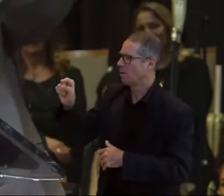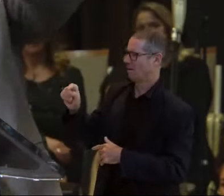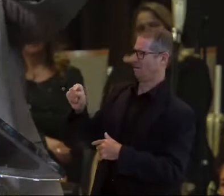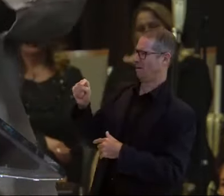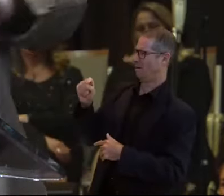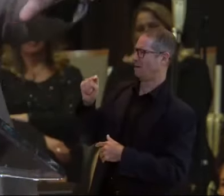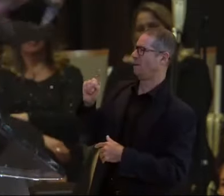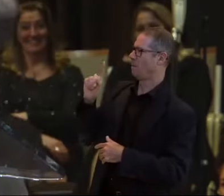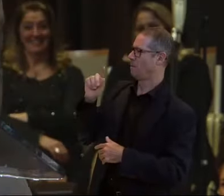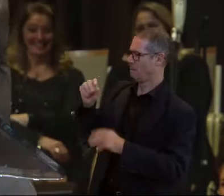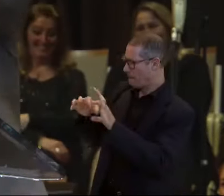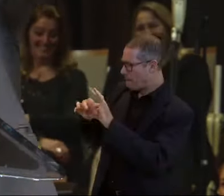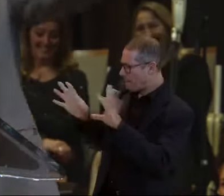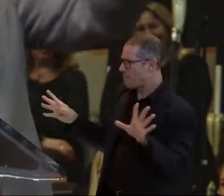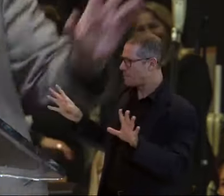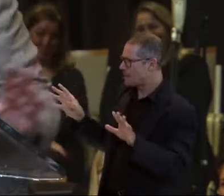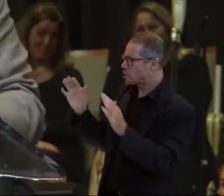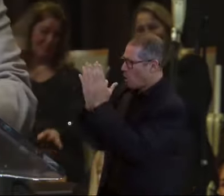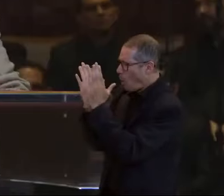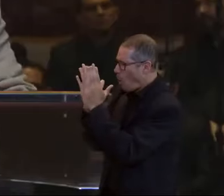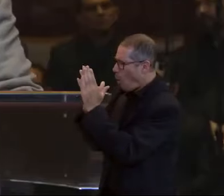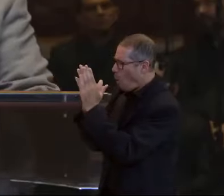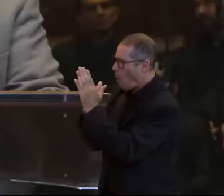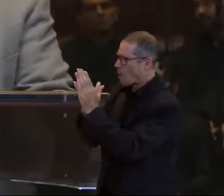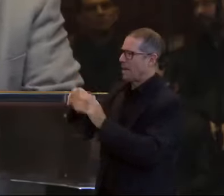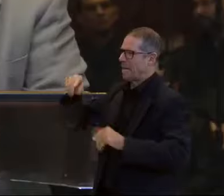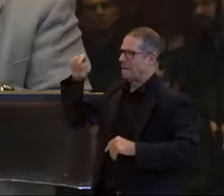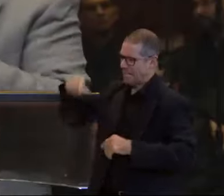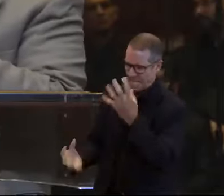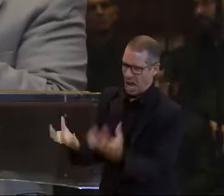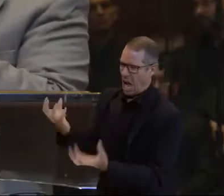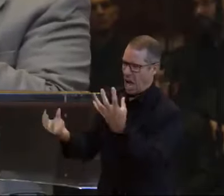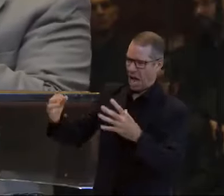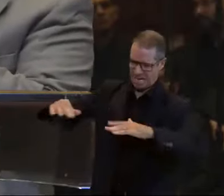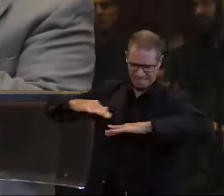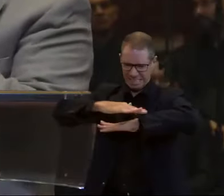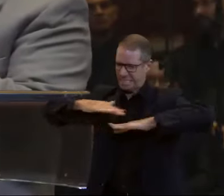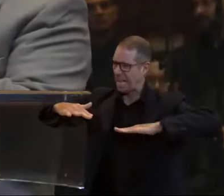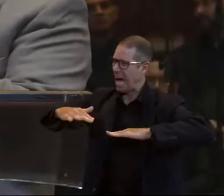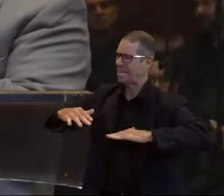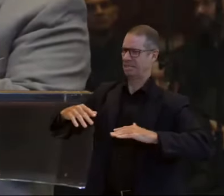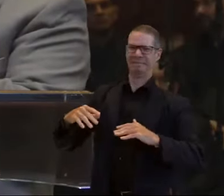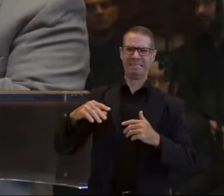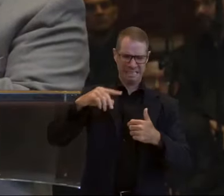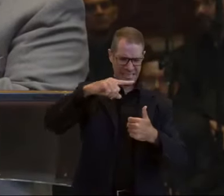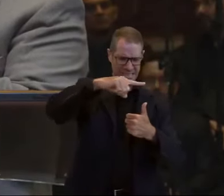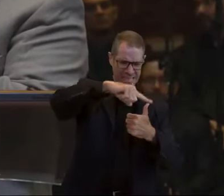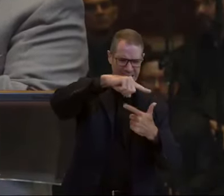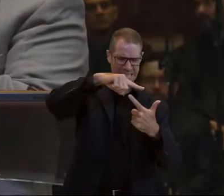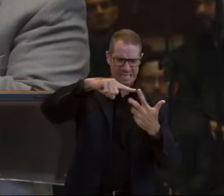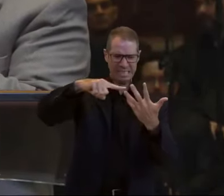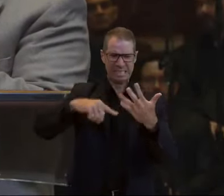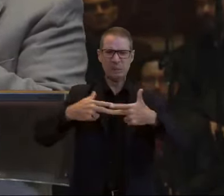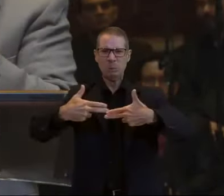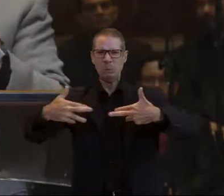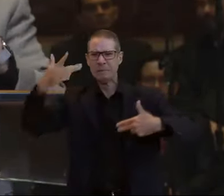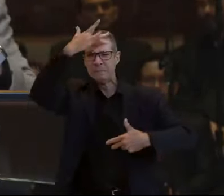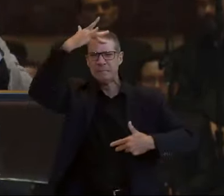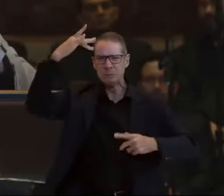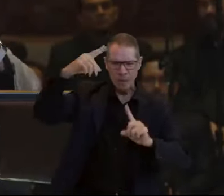Senhor, manda, permita que eu ore para queimar toda essa cidade. Gente, tem a gente de tudo quanto é tipo, né? E